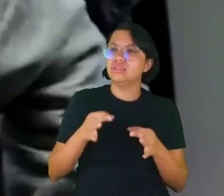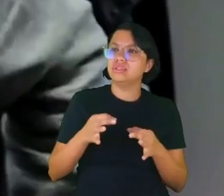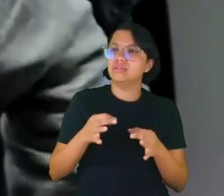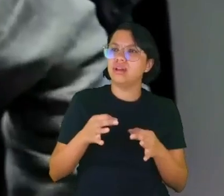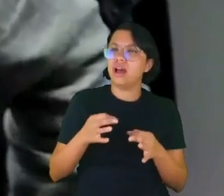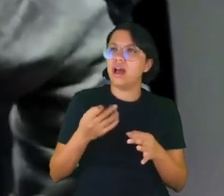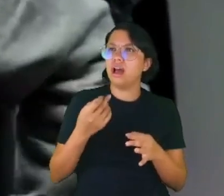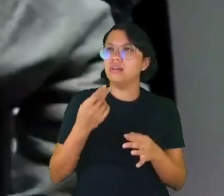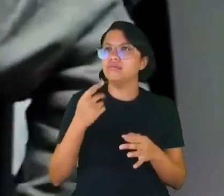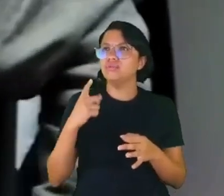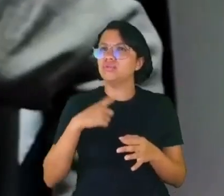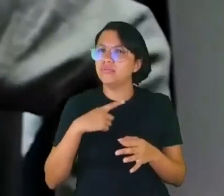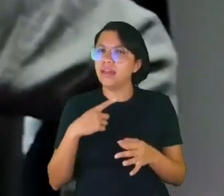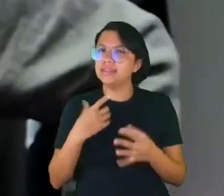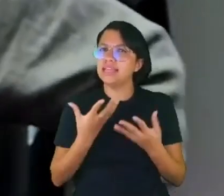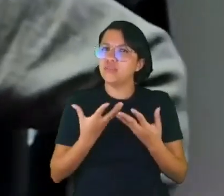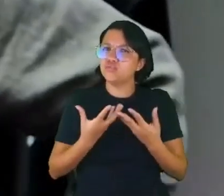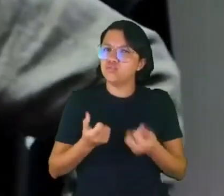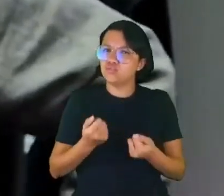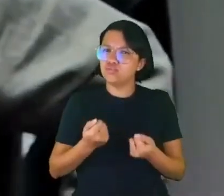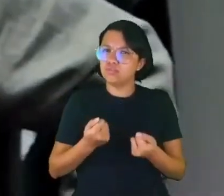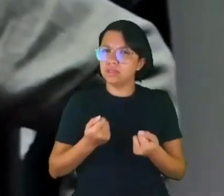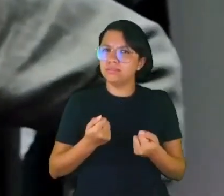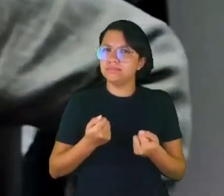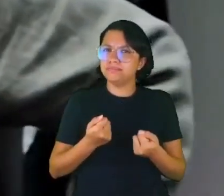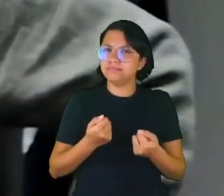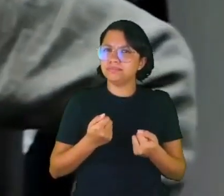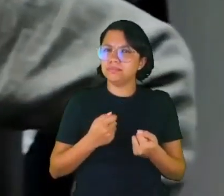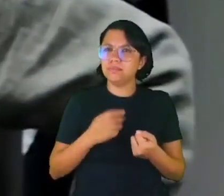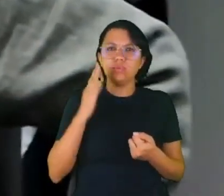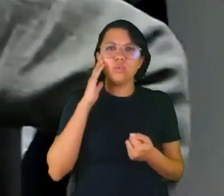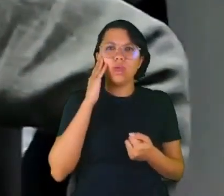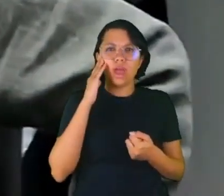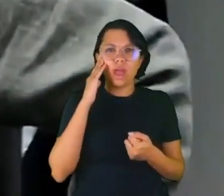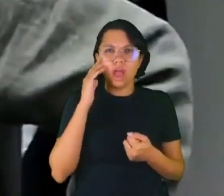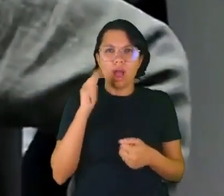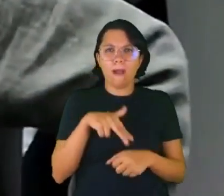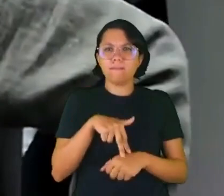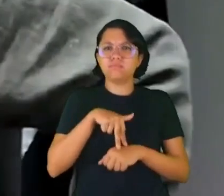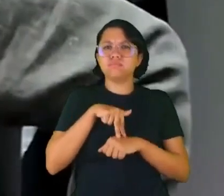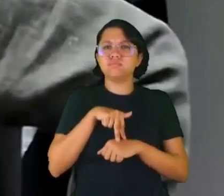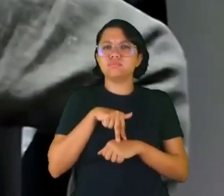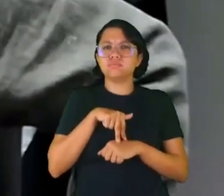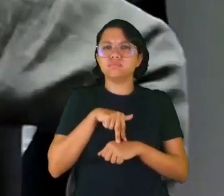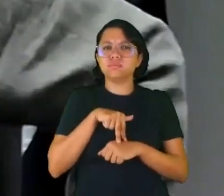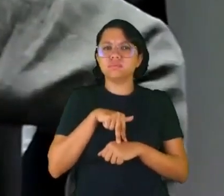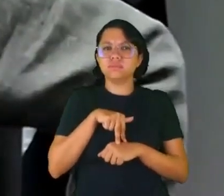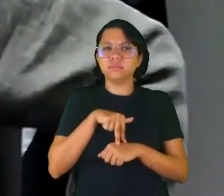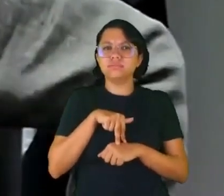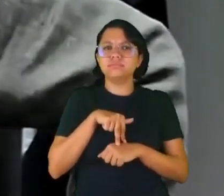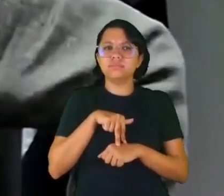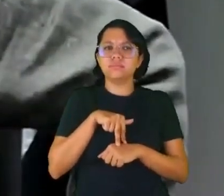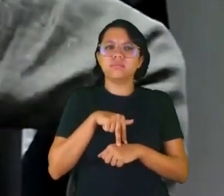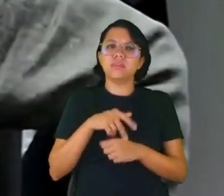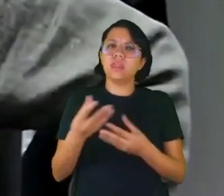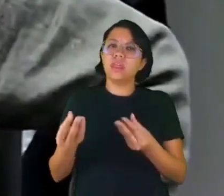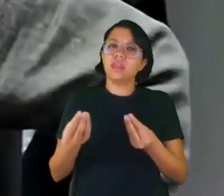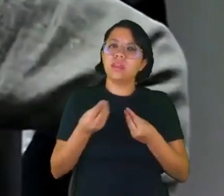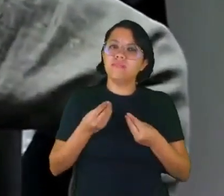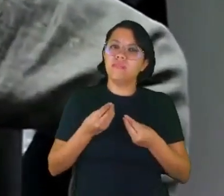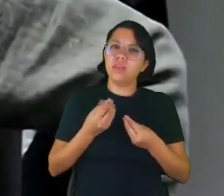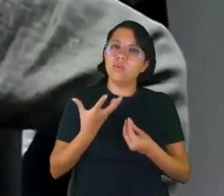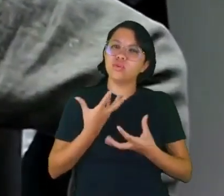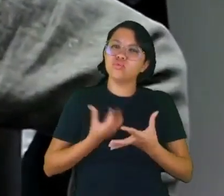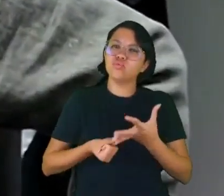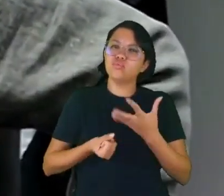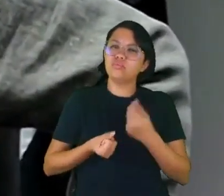tivesse realmente que assumir a sua posição, a mesma posição que ele veio assumindo a partir da